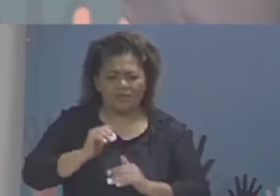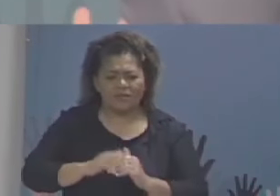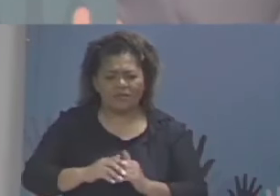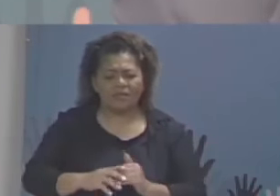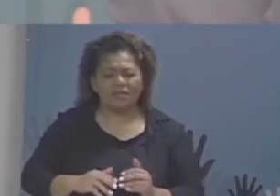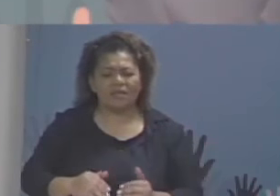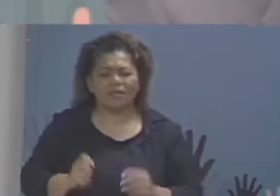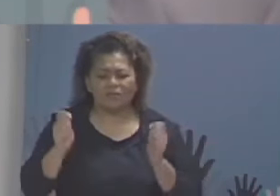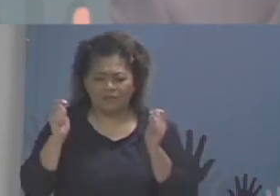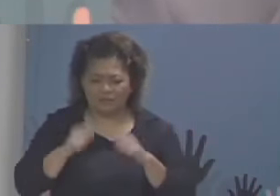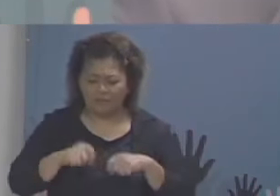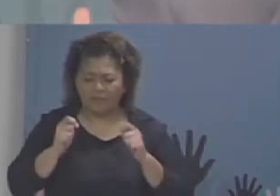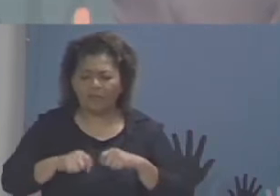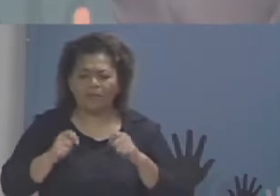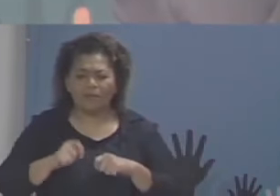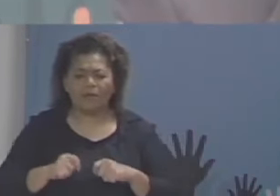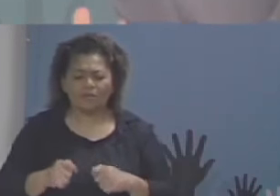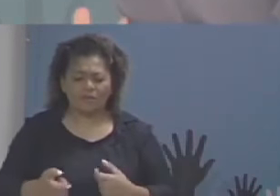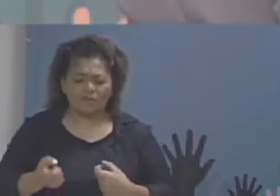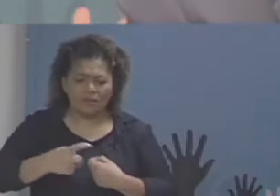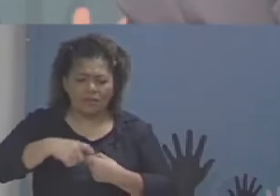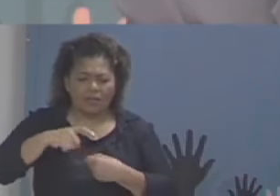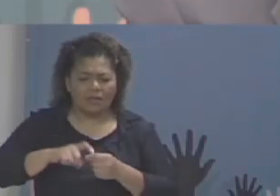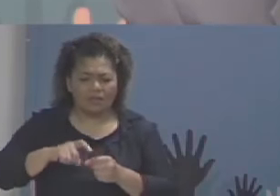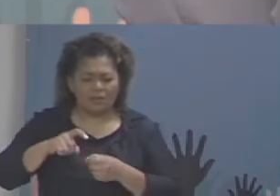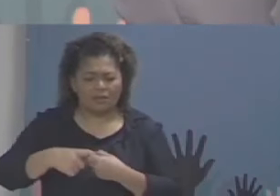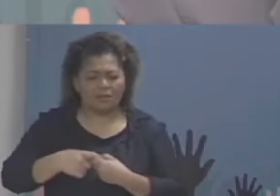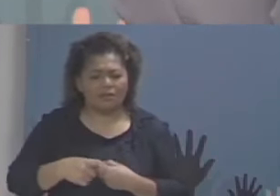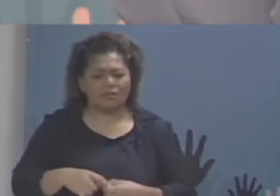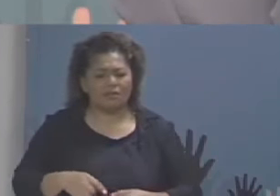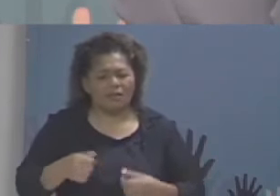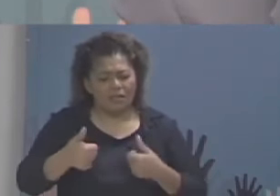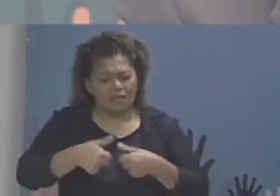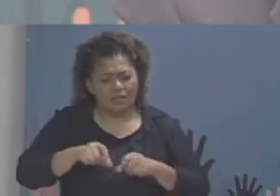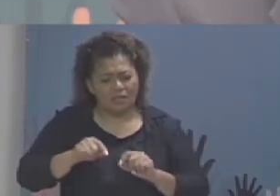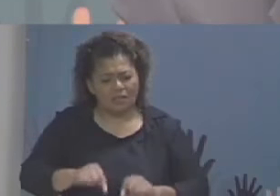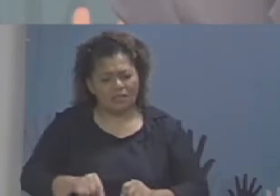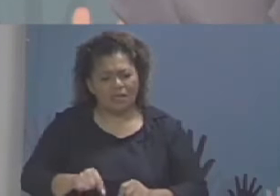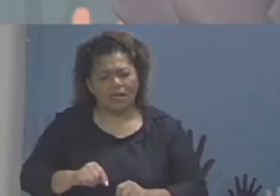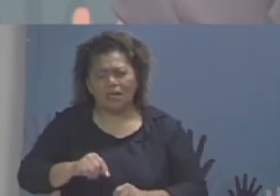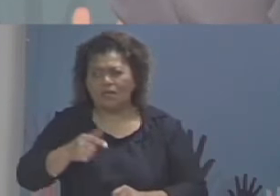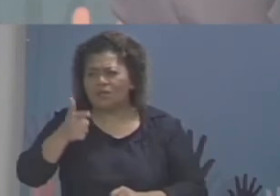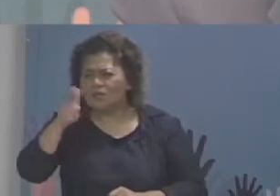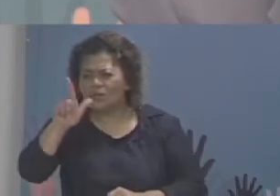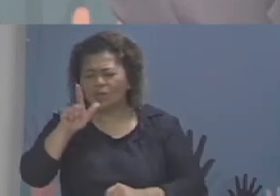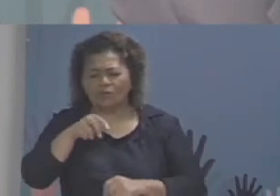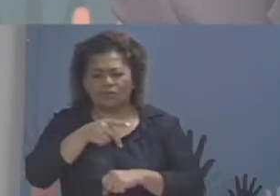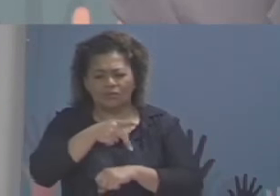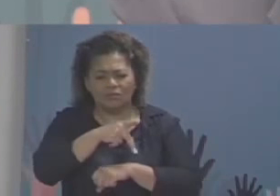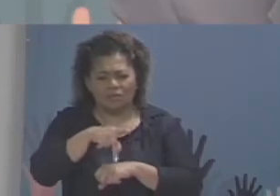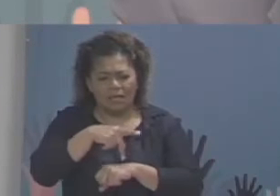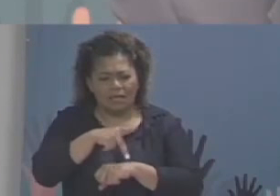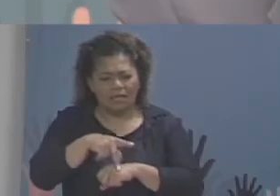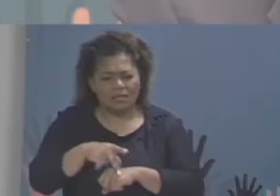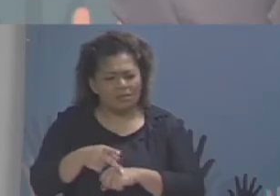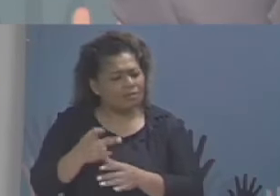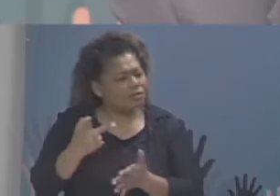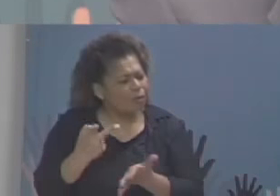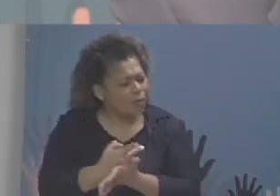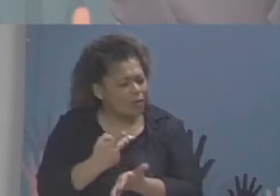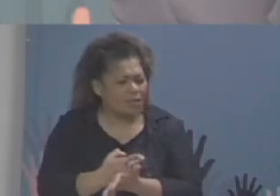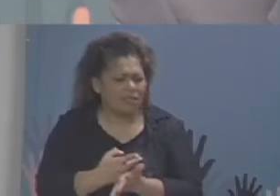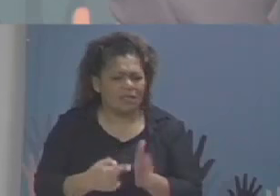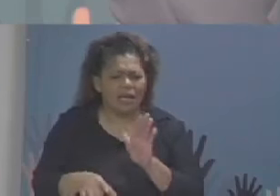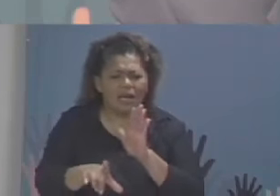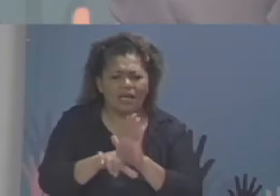evidência. Nós temos a questão do registro de estrangeiros, foi colocada aqui, eu estou na articulação internacional, o colega cometeu um erro, não adianta, a